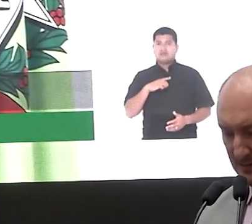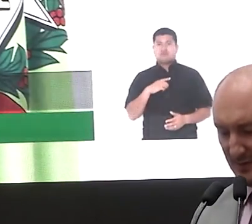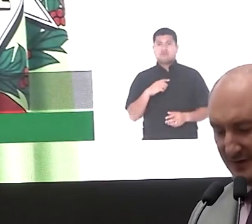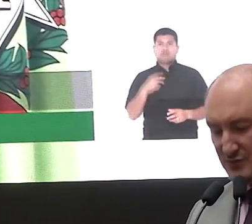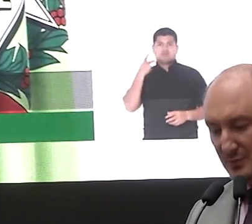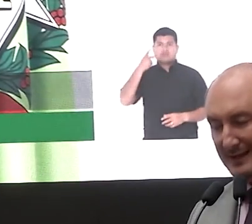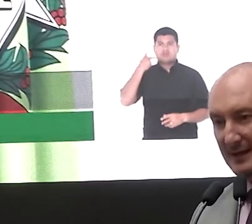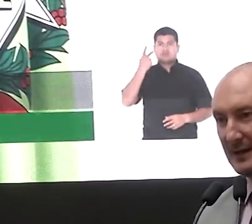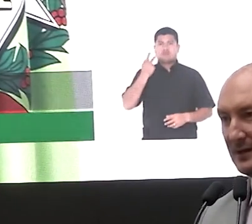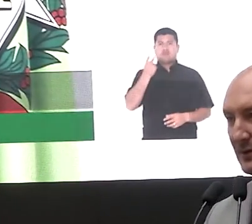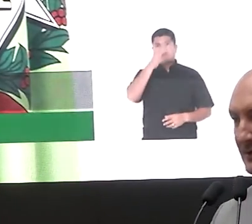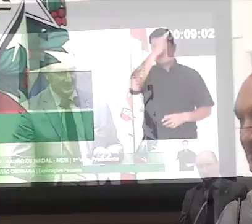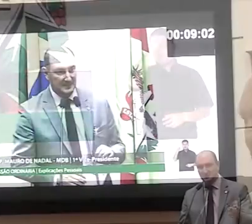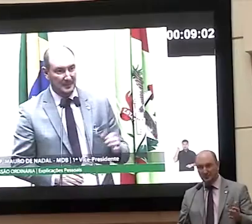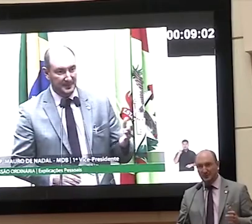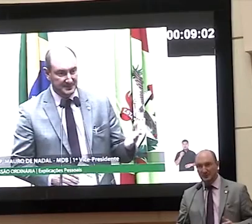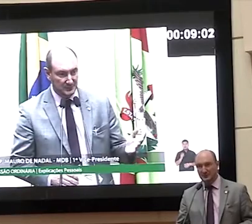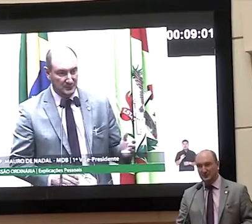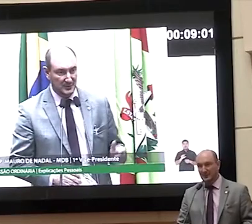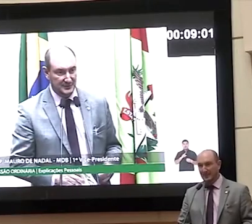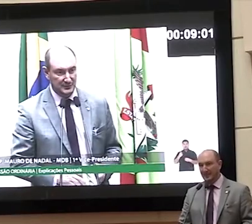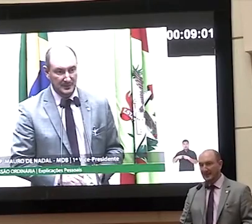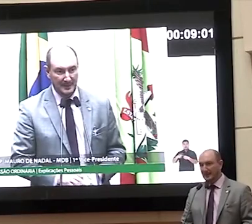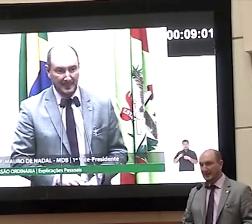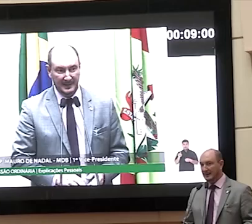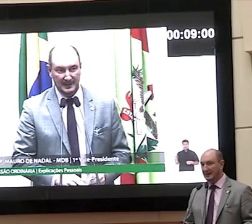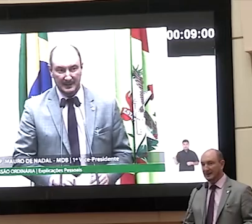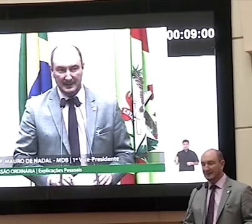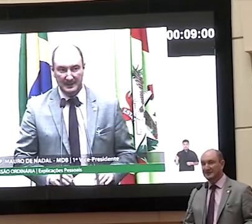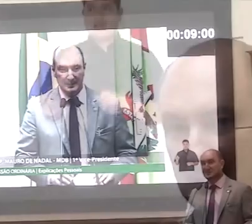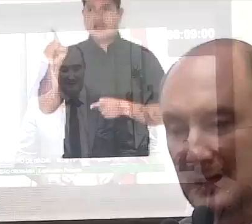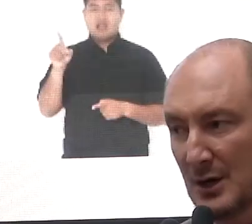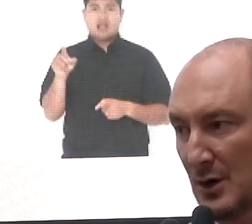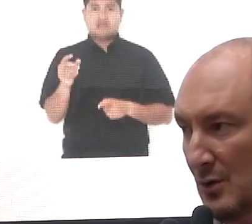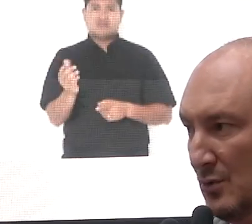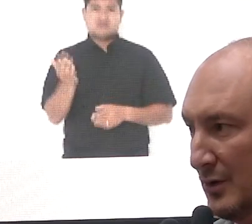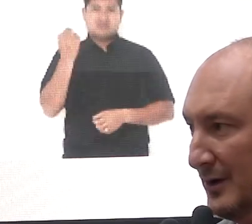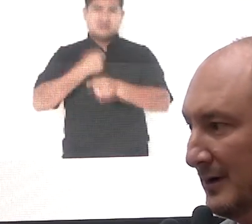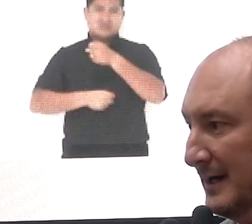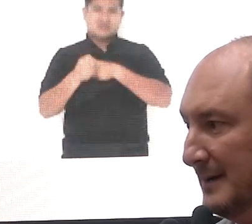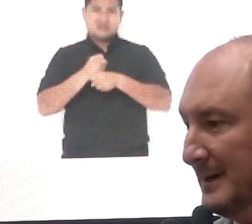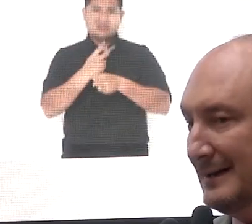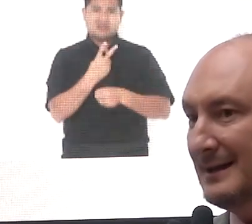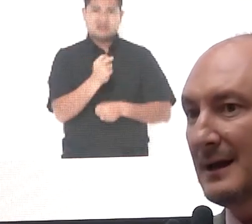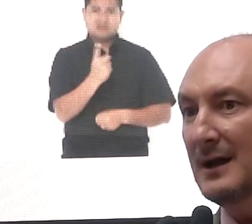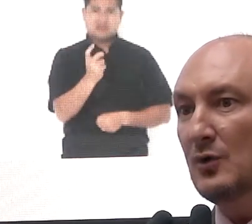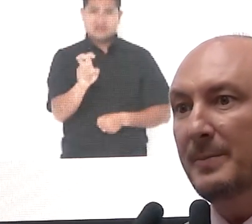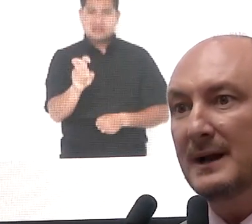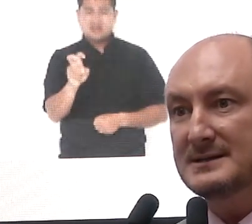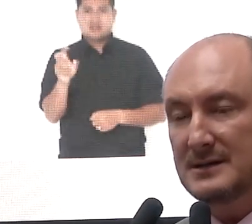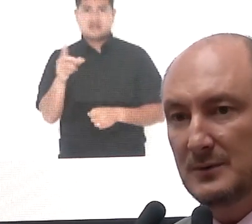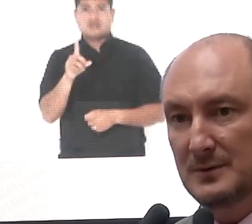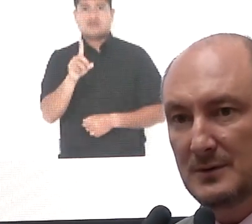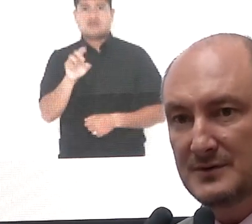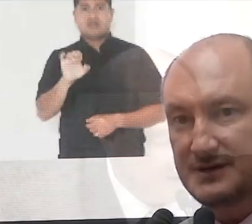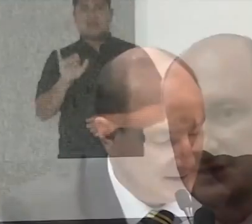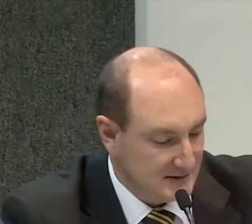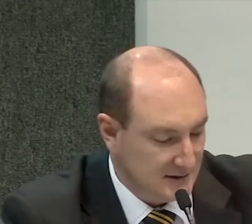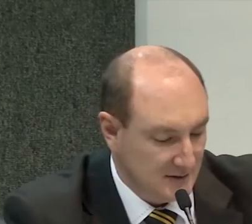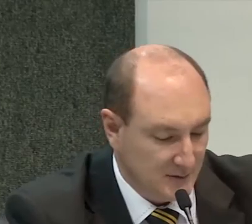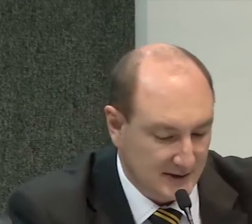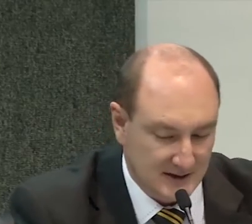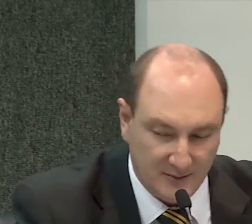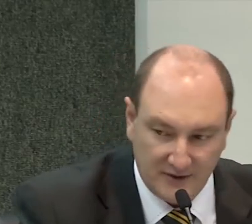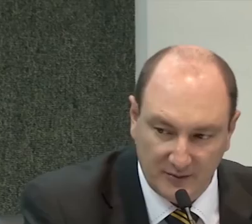para ocupar uma cadeira no Parlamento Catarinense como Deputado presidiu a comissão de constituição e justiça